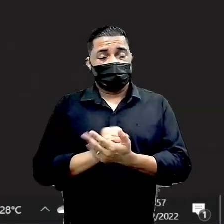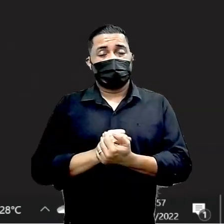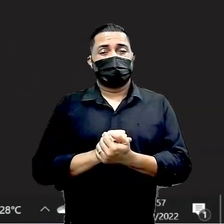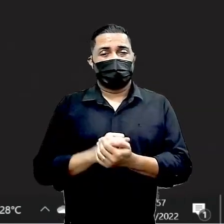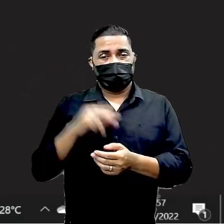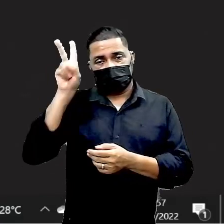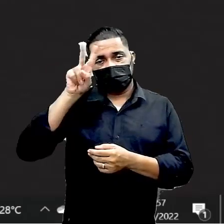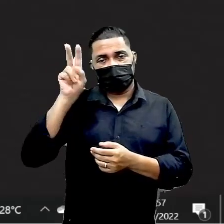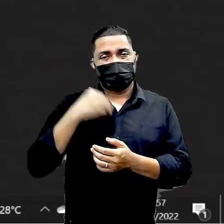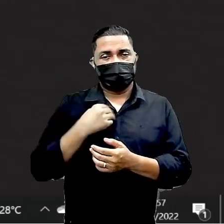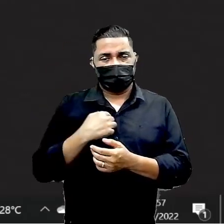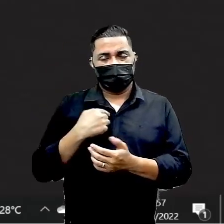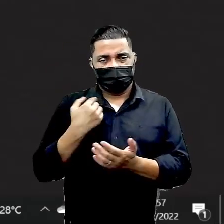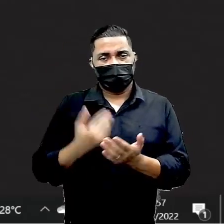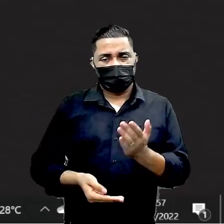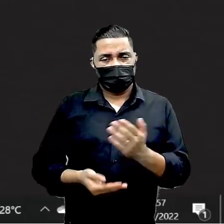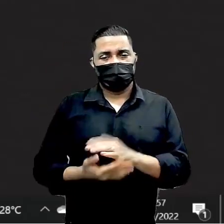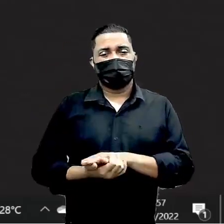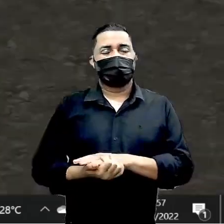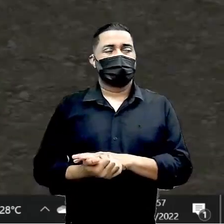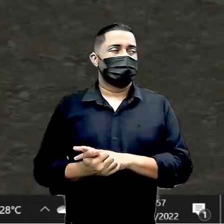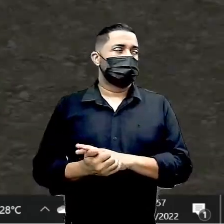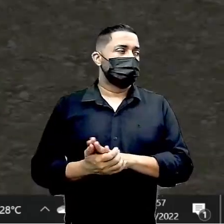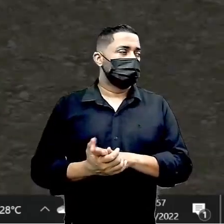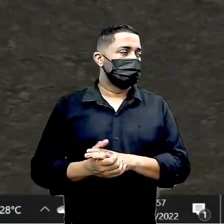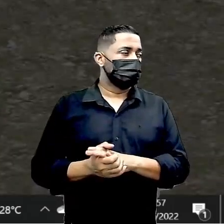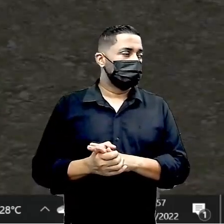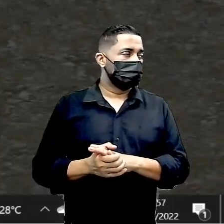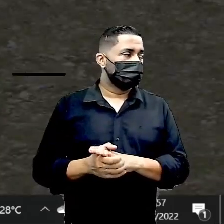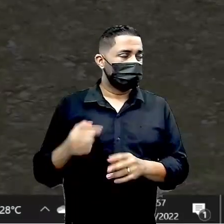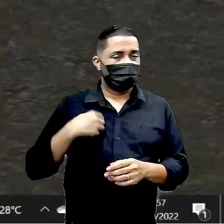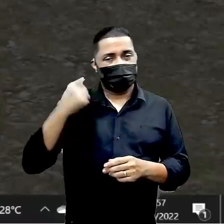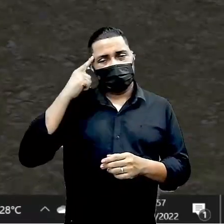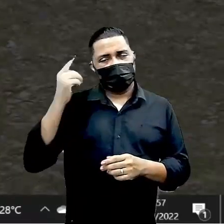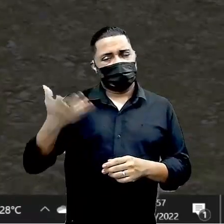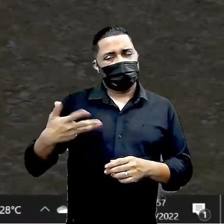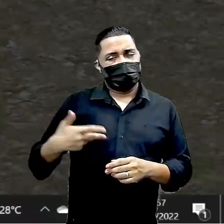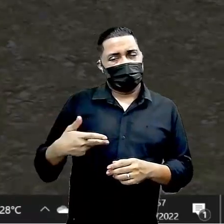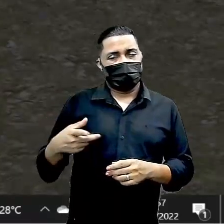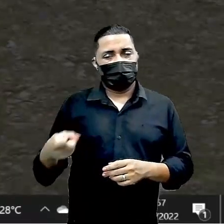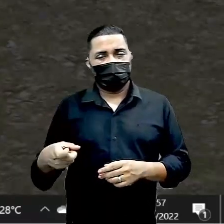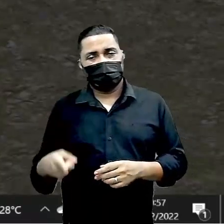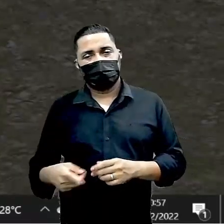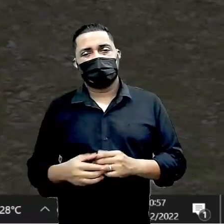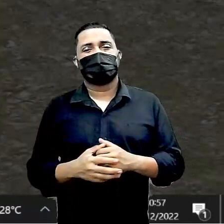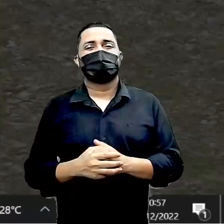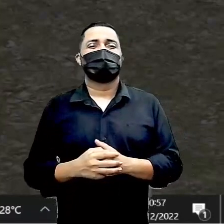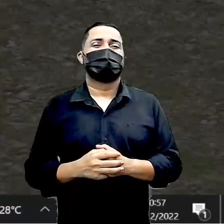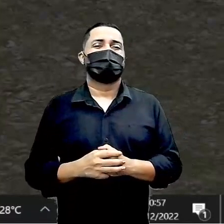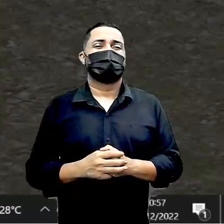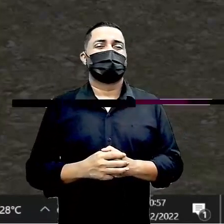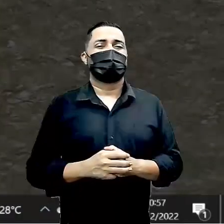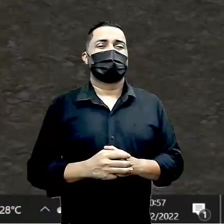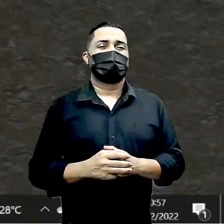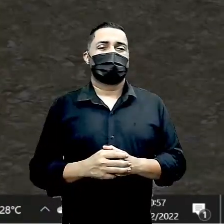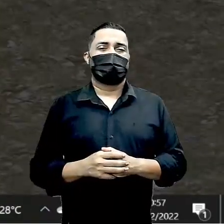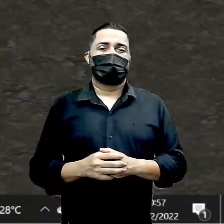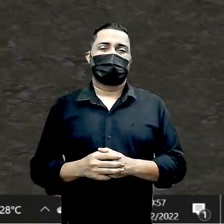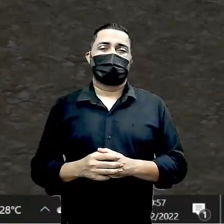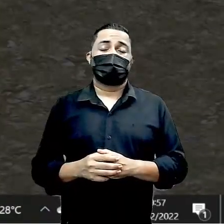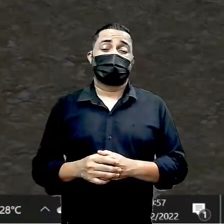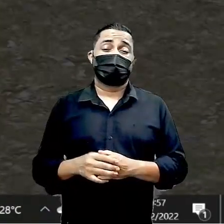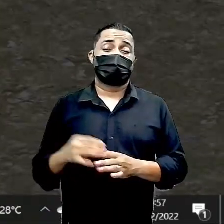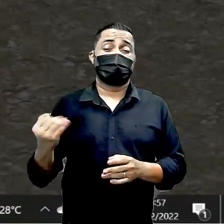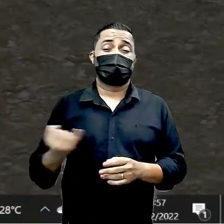para eu perder. Rapaz, eu acho que acelera aqui e atira aqui. Beleza.